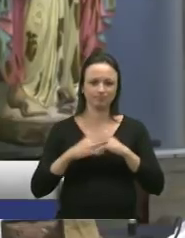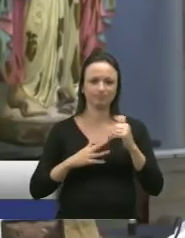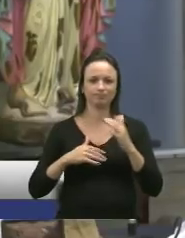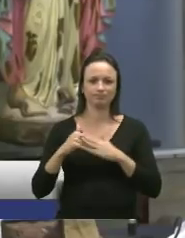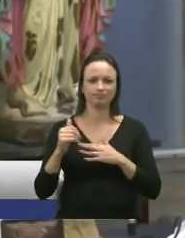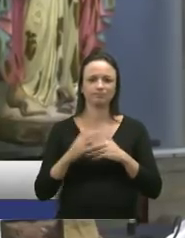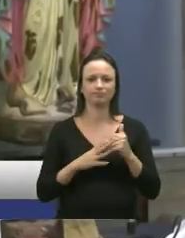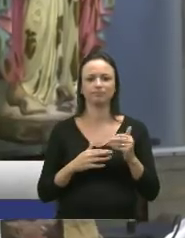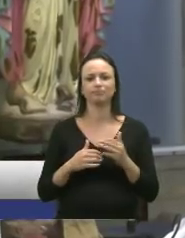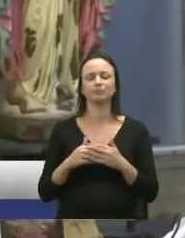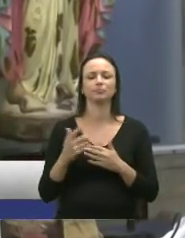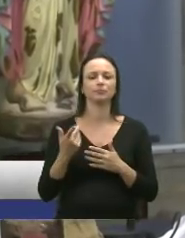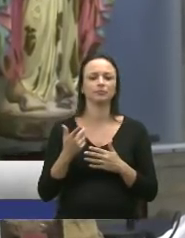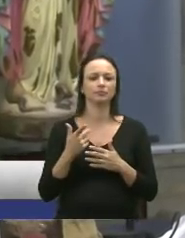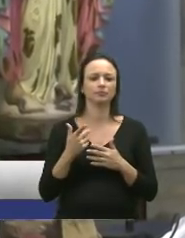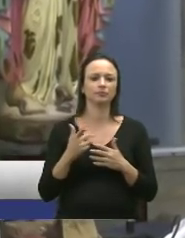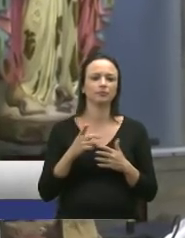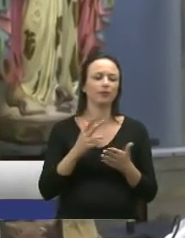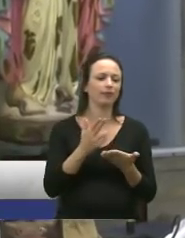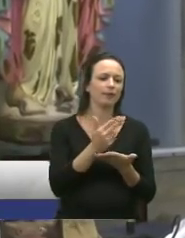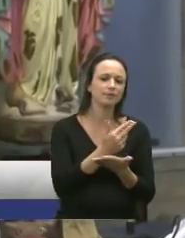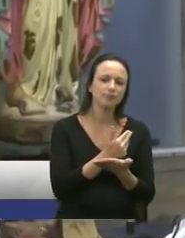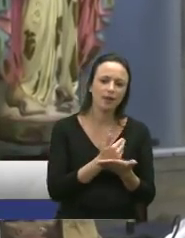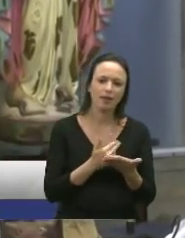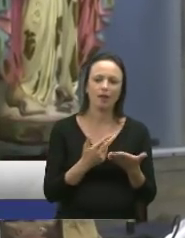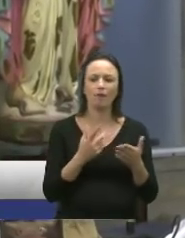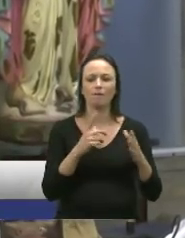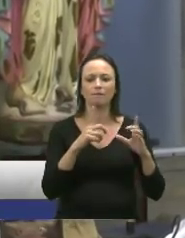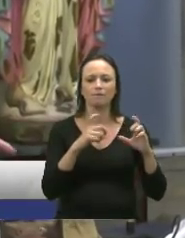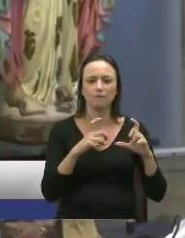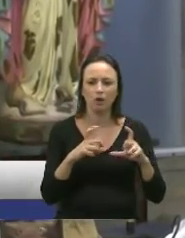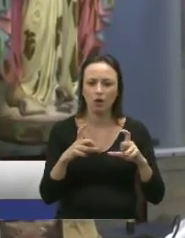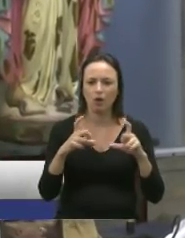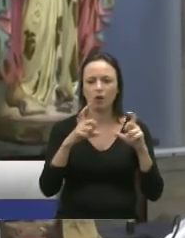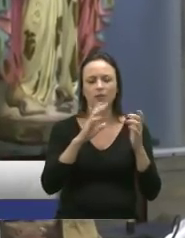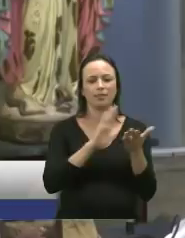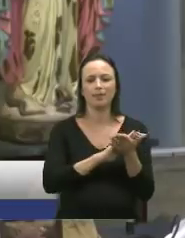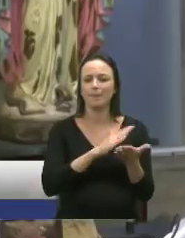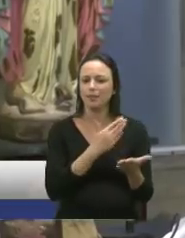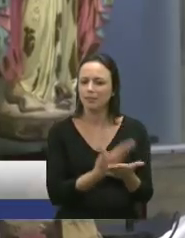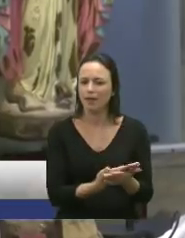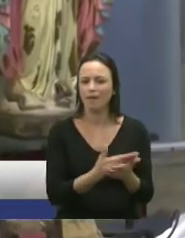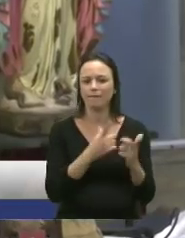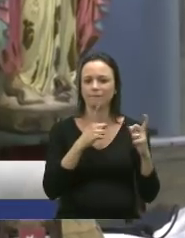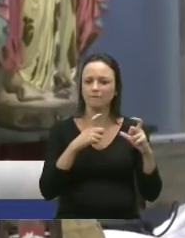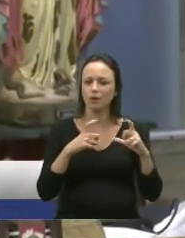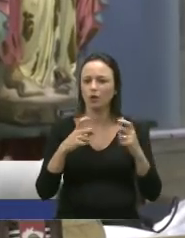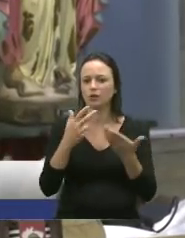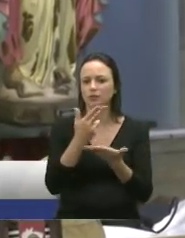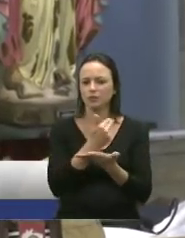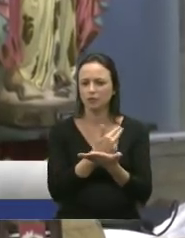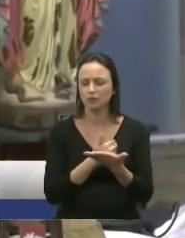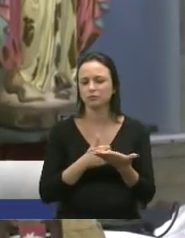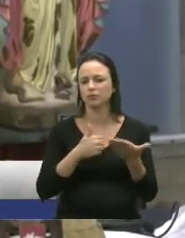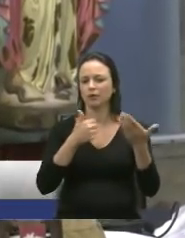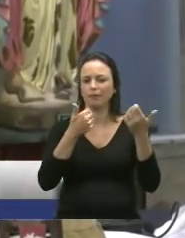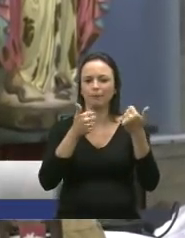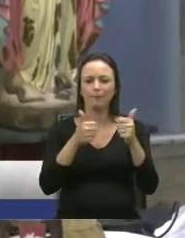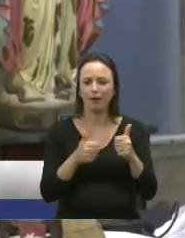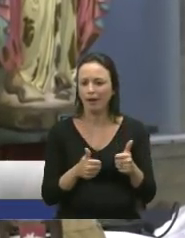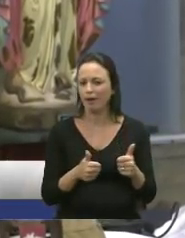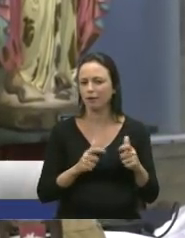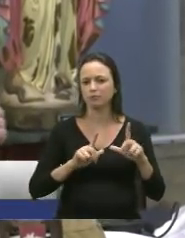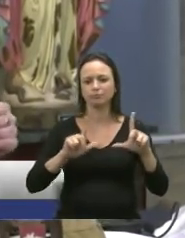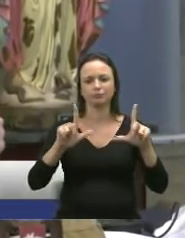como eu disse, busquemos o que seria desenho, o que seria foto, interpretar foto e desenho, imagens que